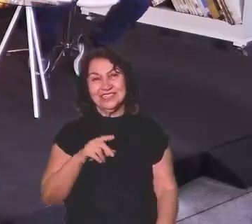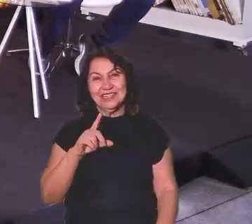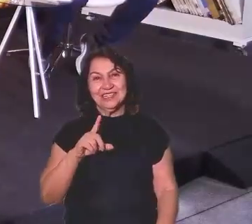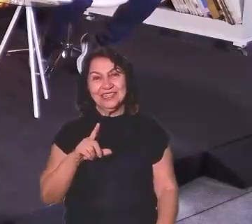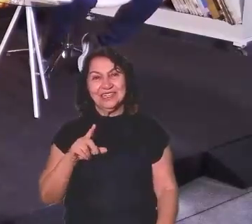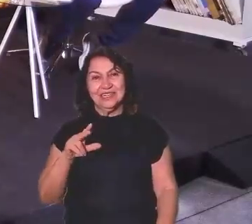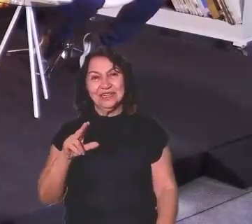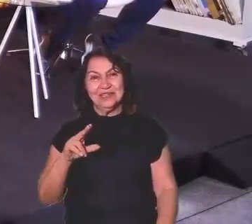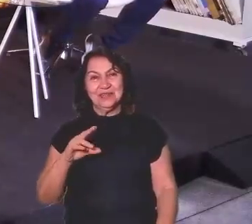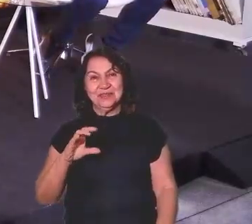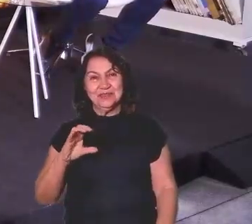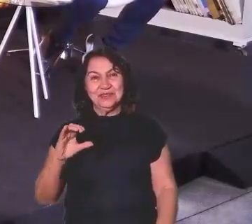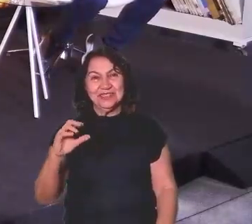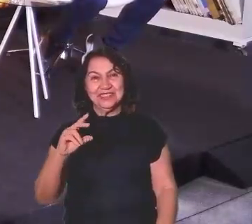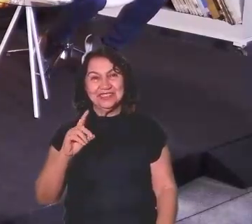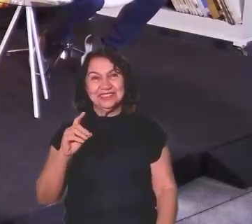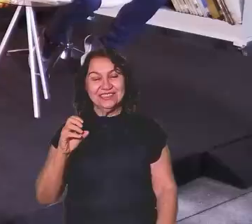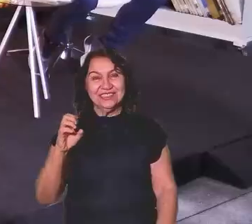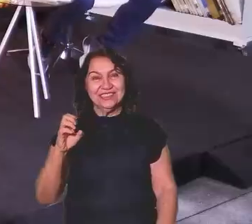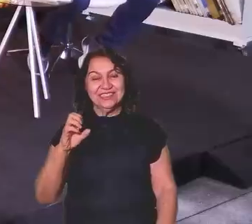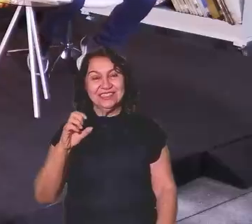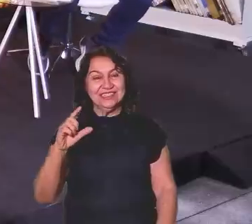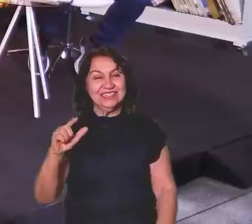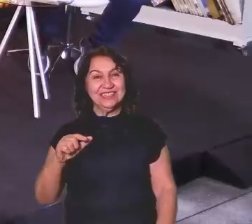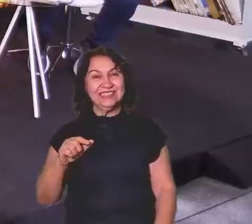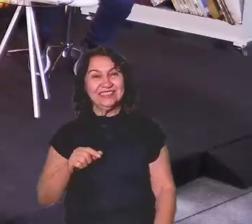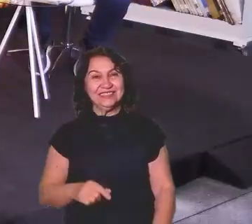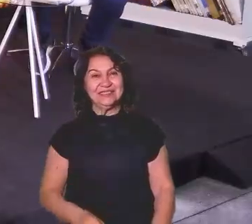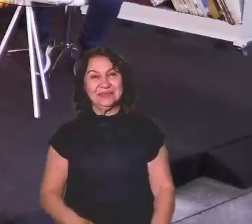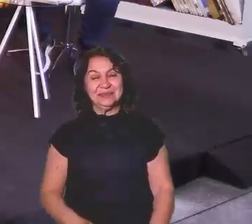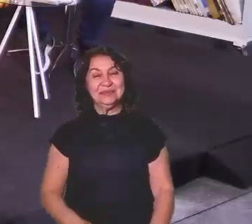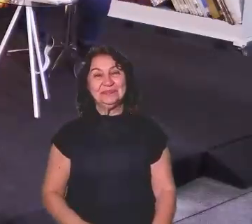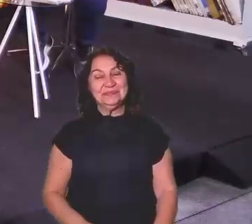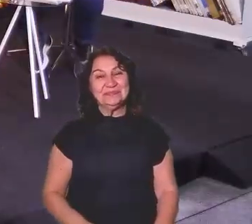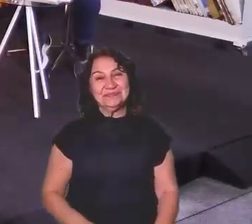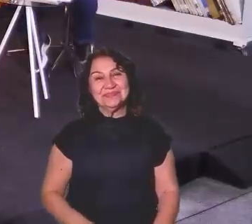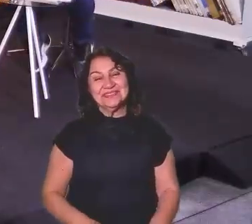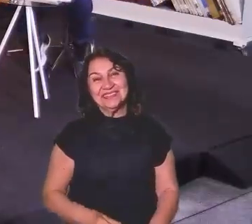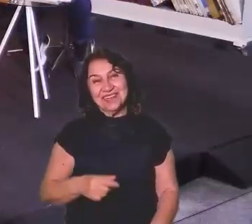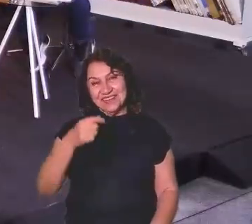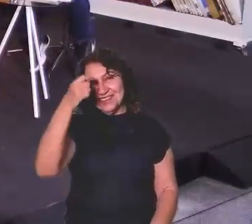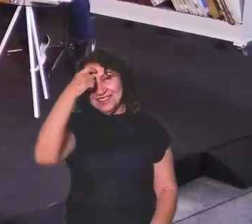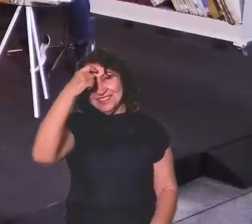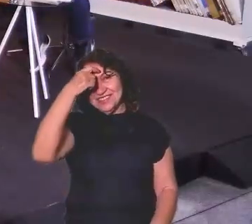lucidez. Não, é verdade, mano. Ficou quase duende aqui, você acredita?